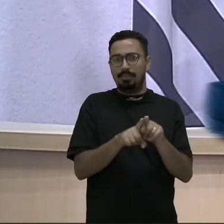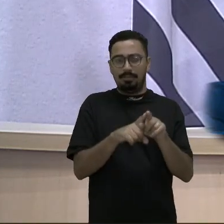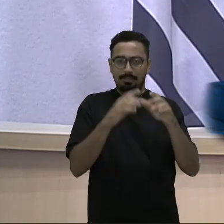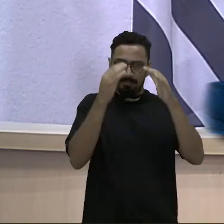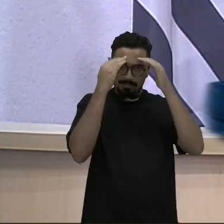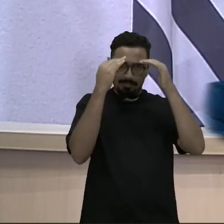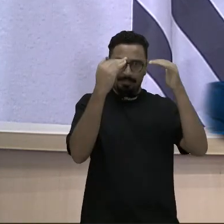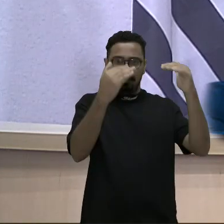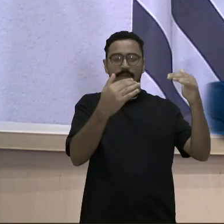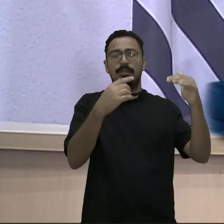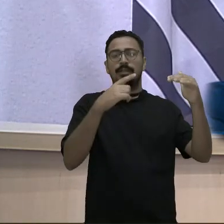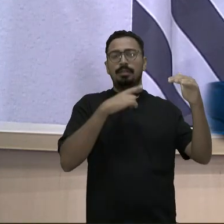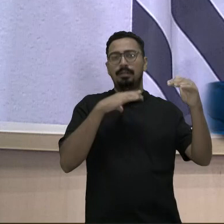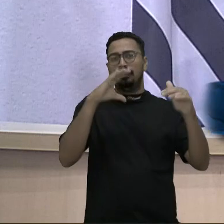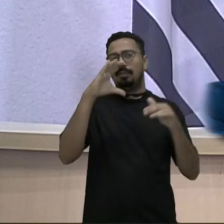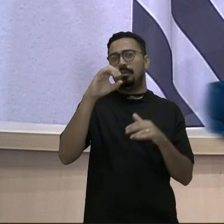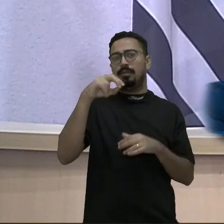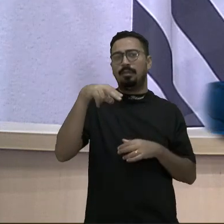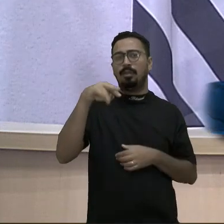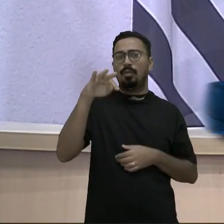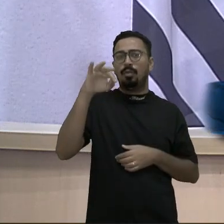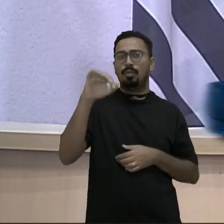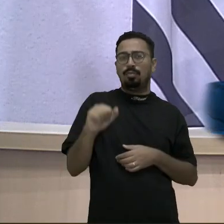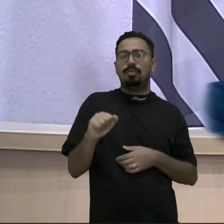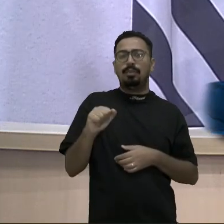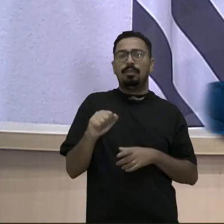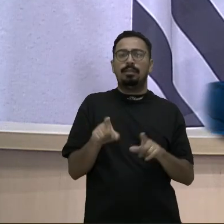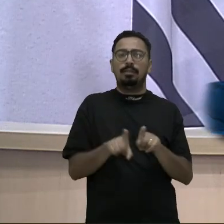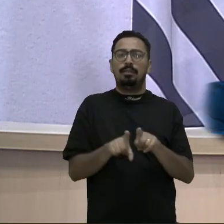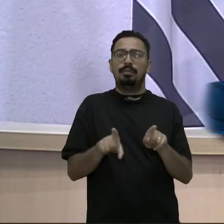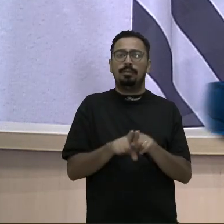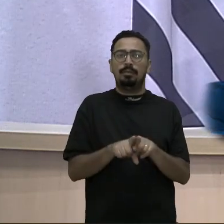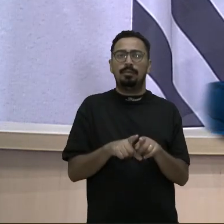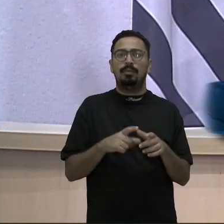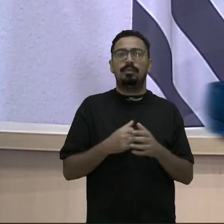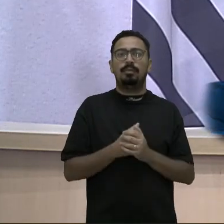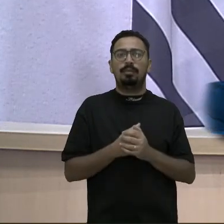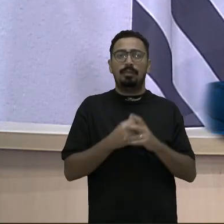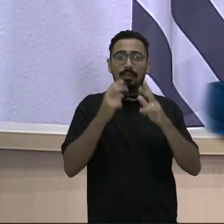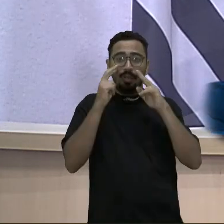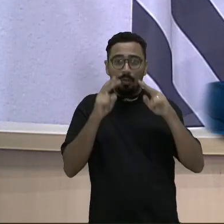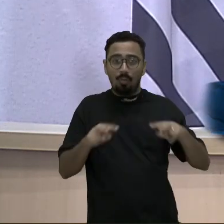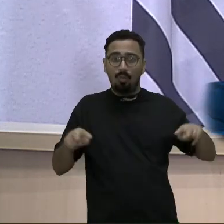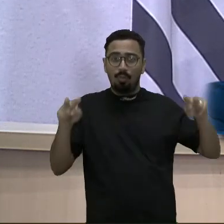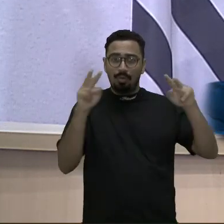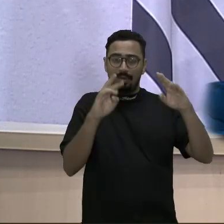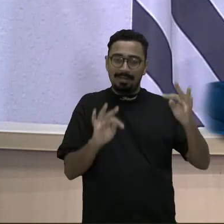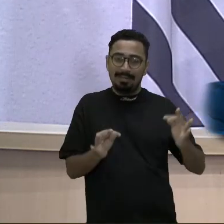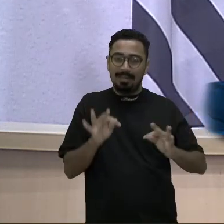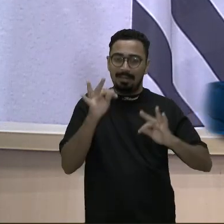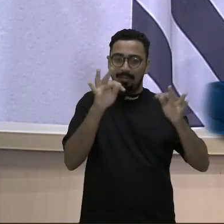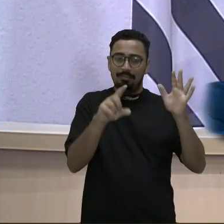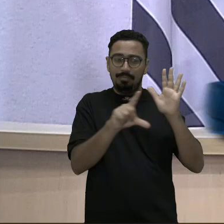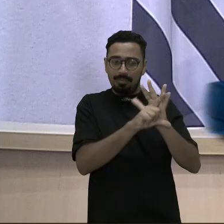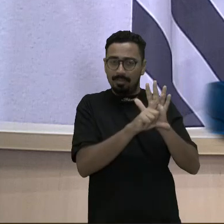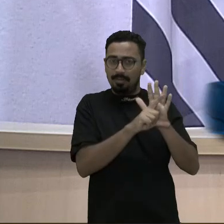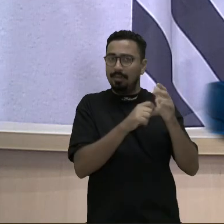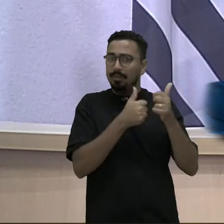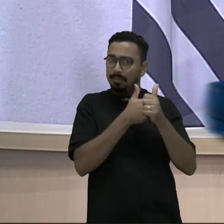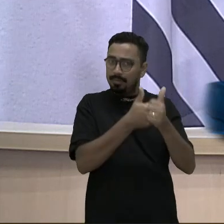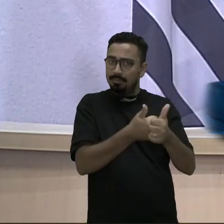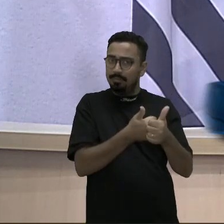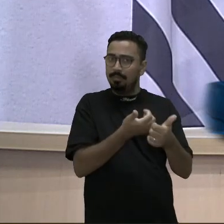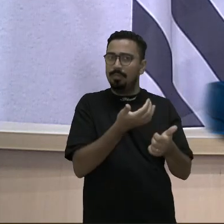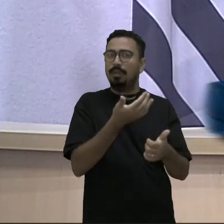cumpridas nas contas do prefeito de 2021. Pelo olhar técnico e legal, a gente acompanhou o parecer